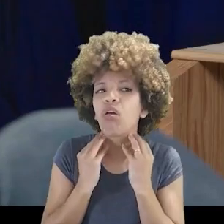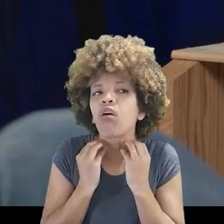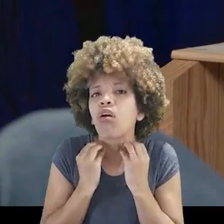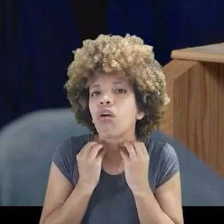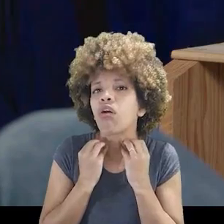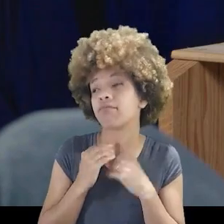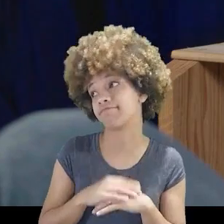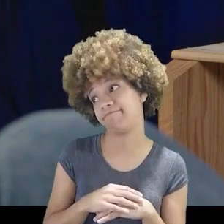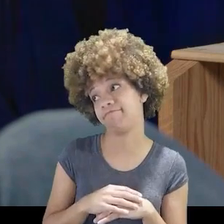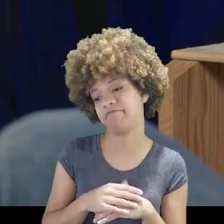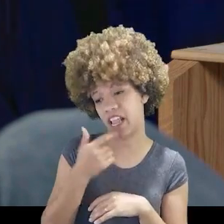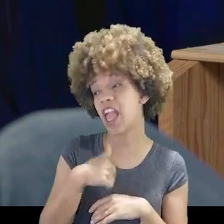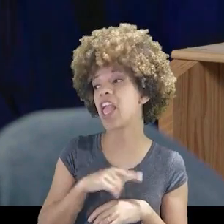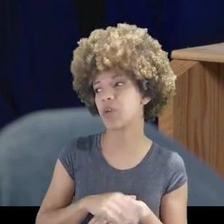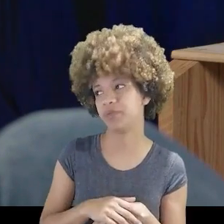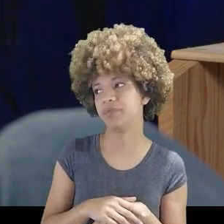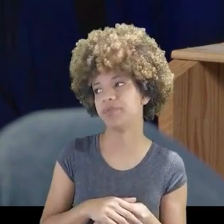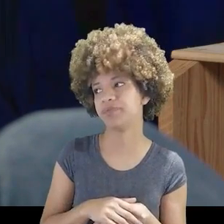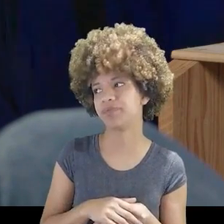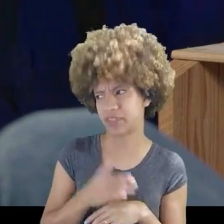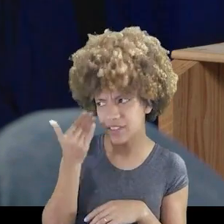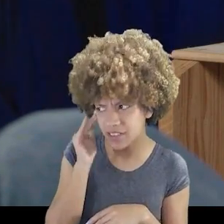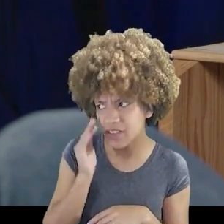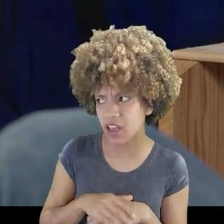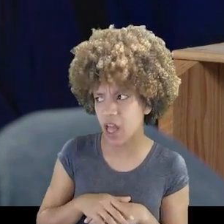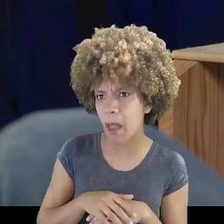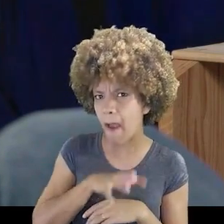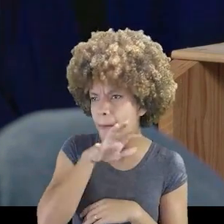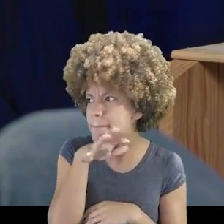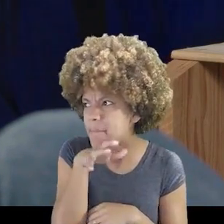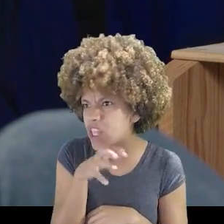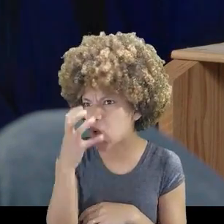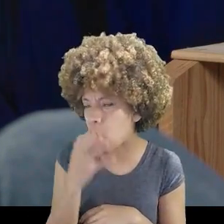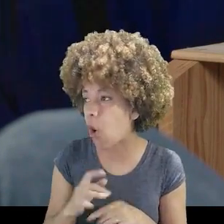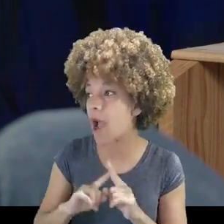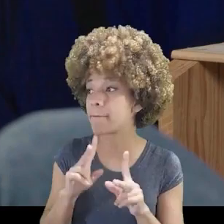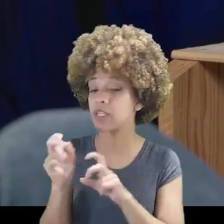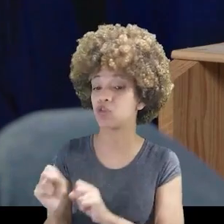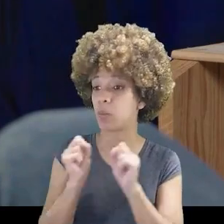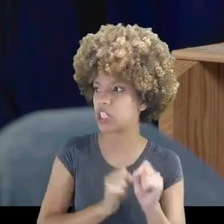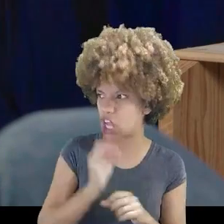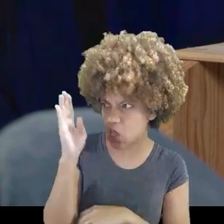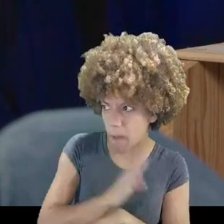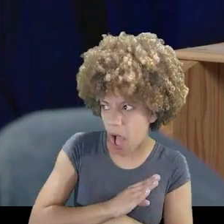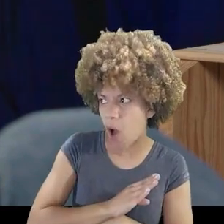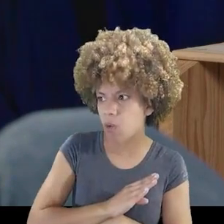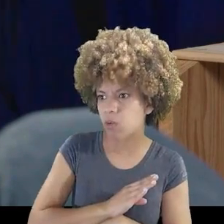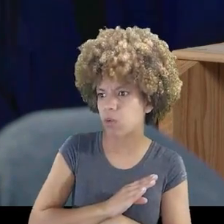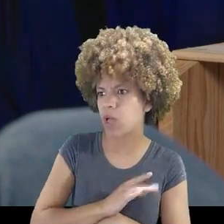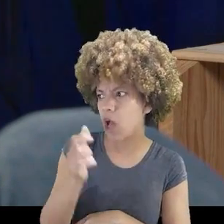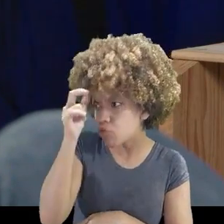eu que sou eu entendeu eles são bichos mas de um poder do Mal